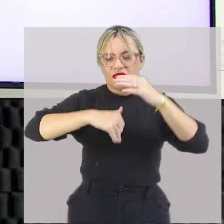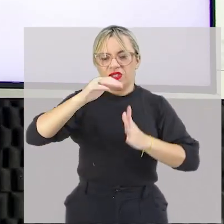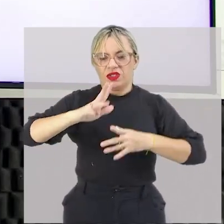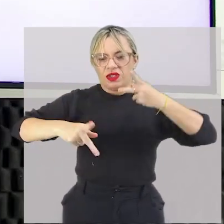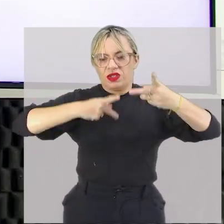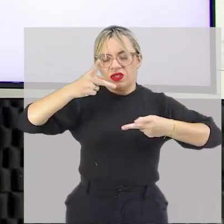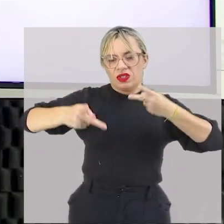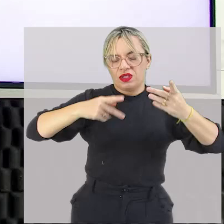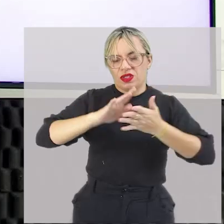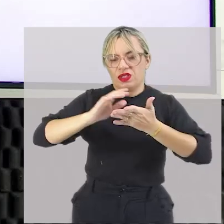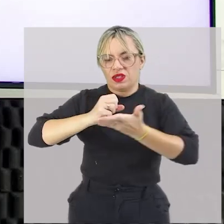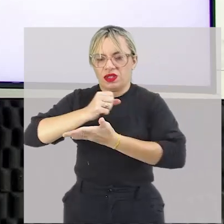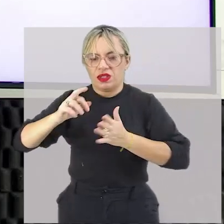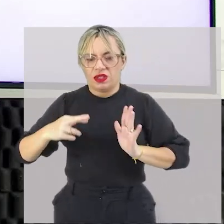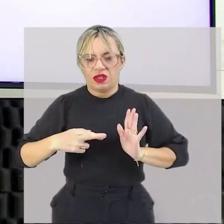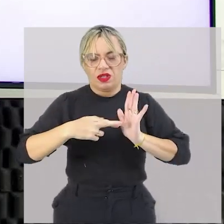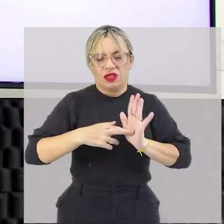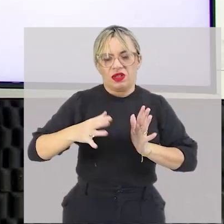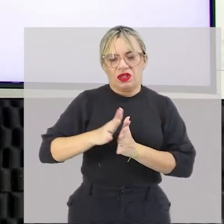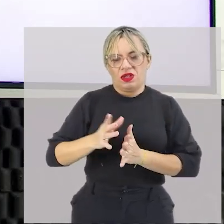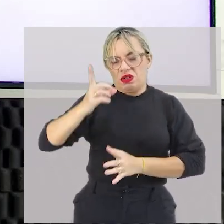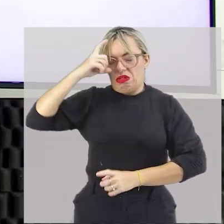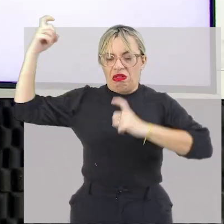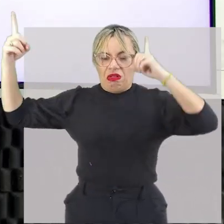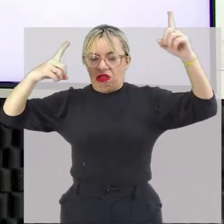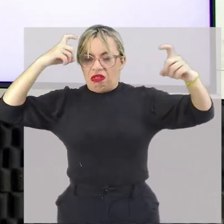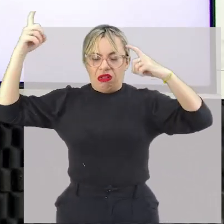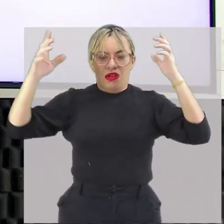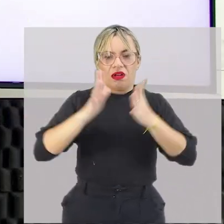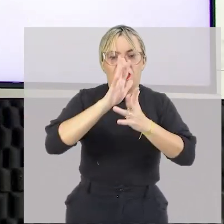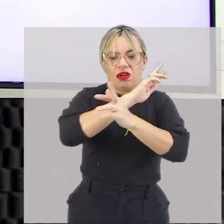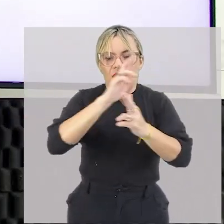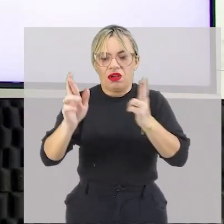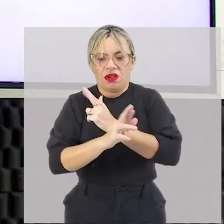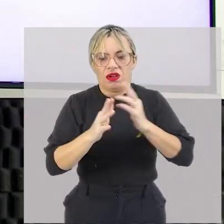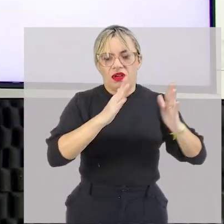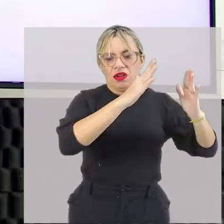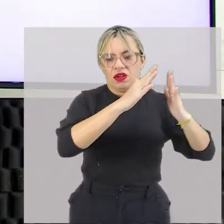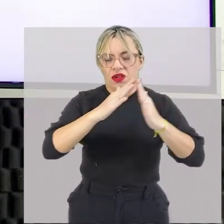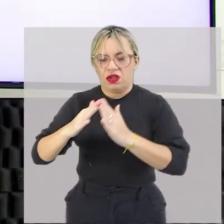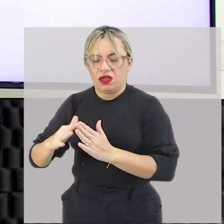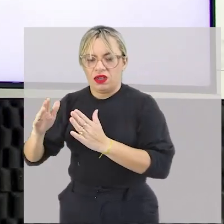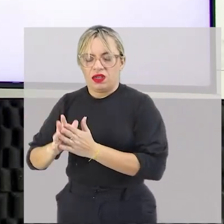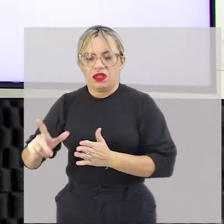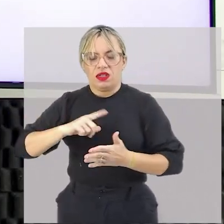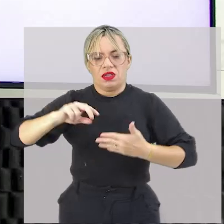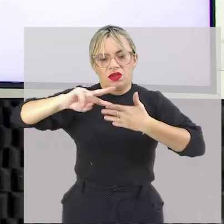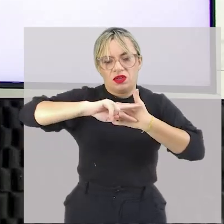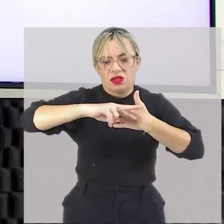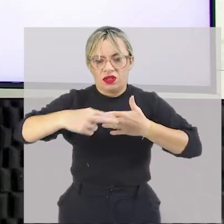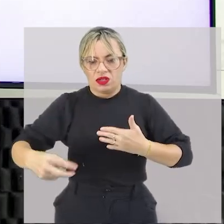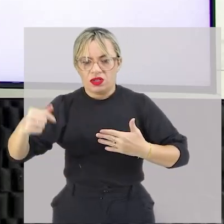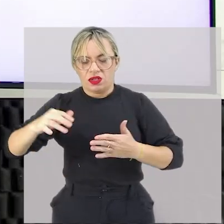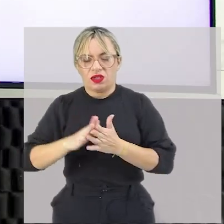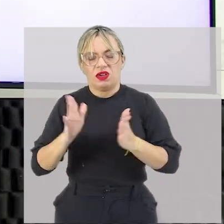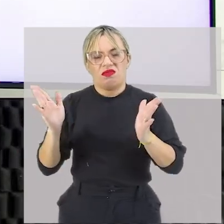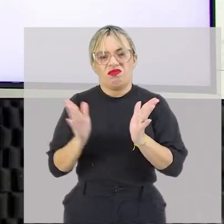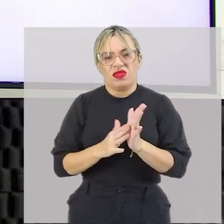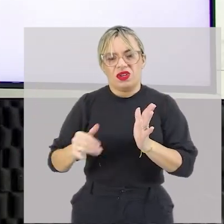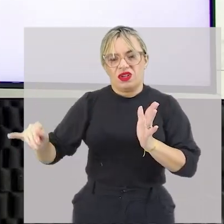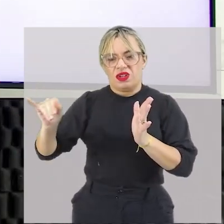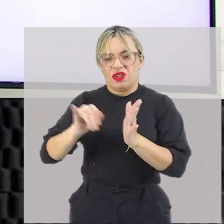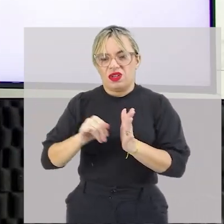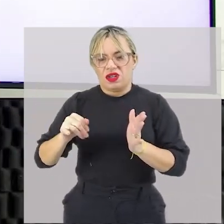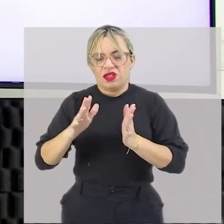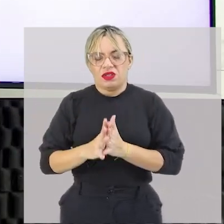nas representações inventadas a respeito da favela e que acabam por marcar a identidade dos indivíduos que nela residem. Então a